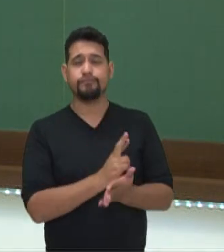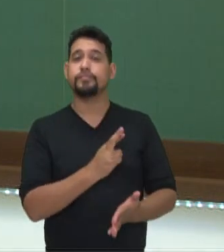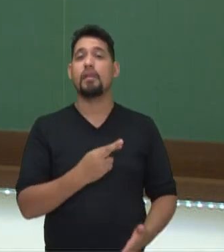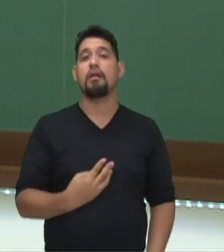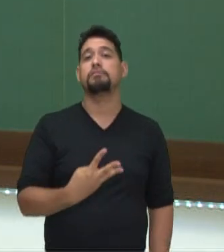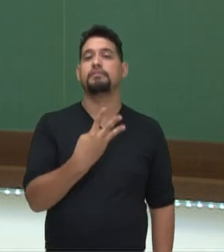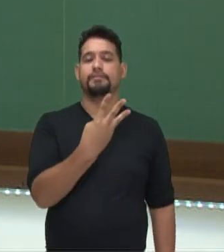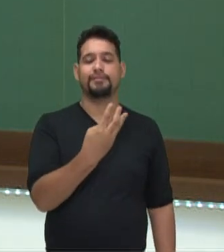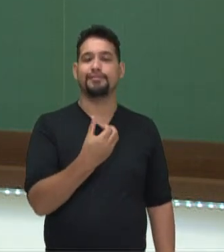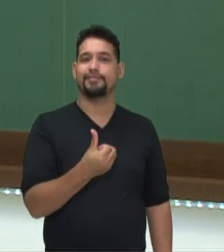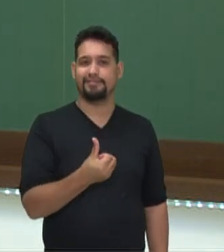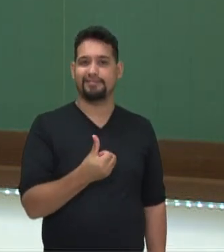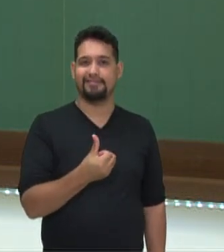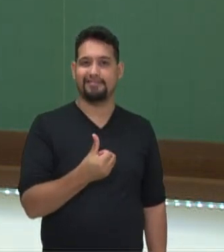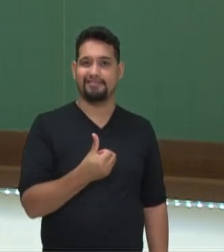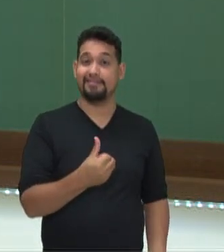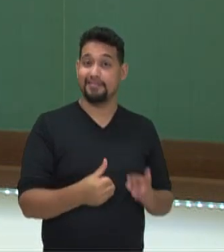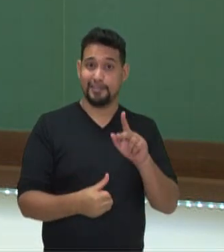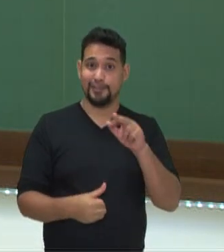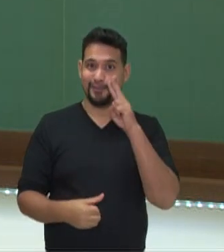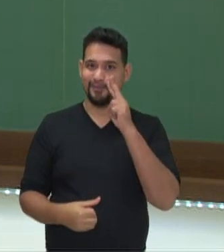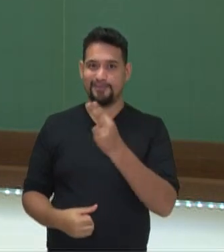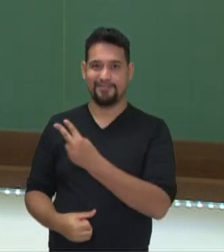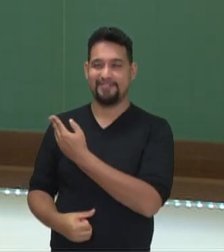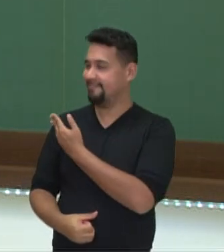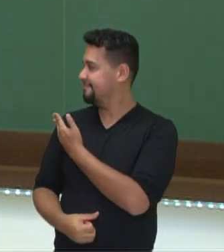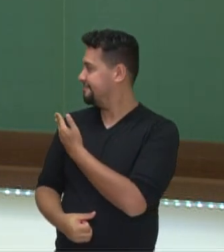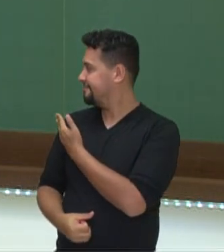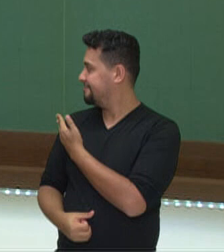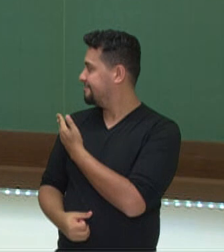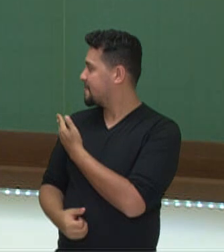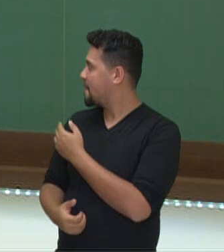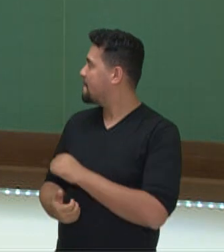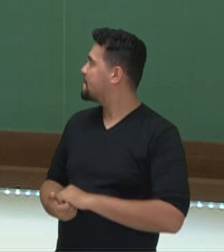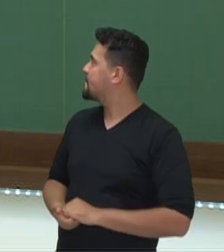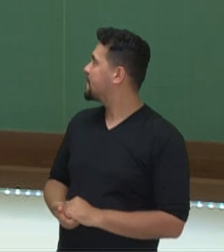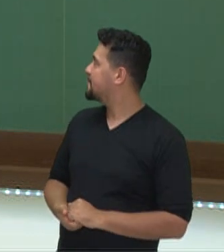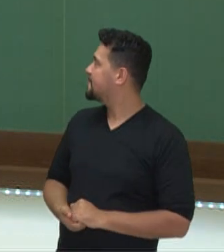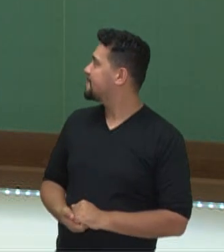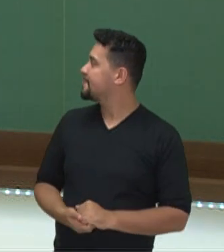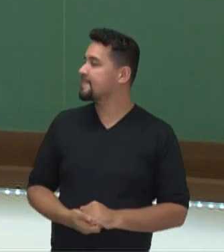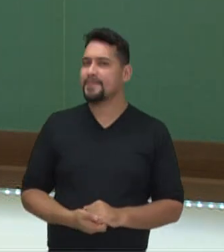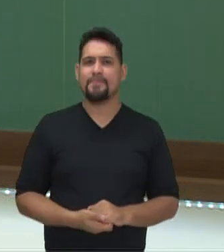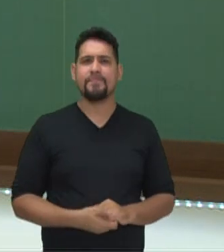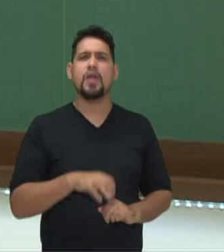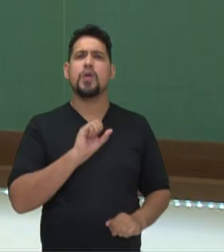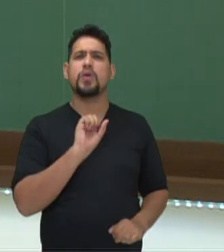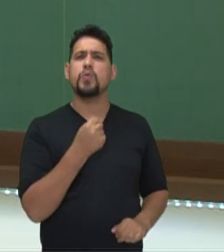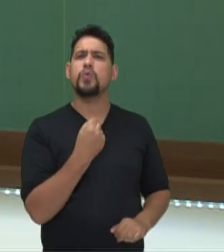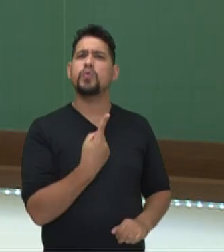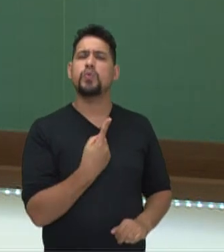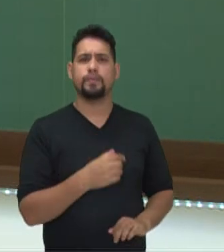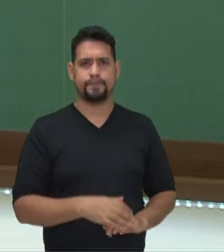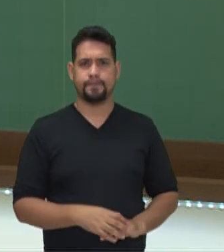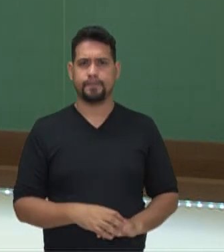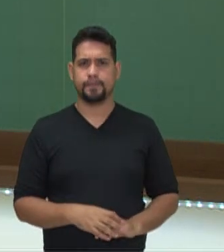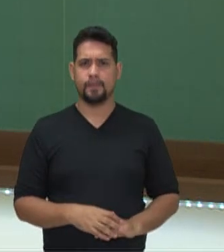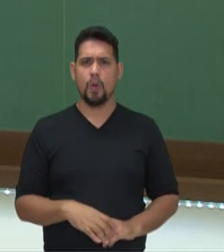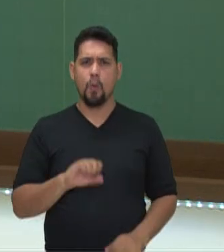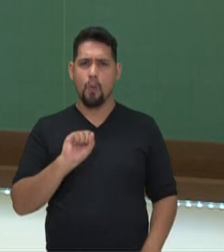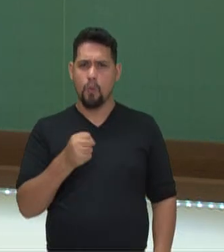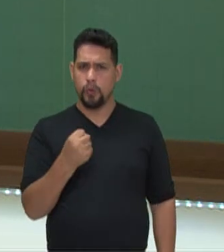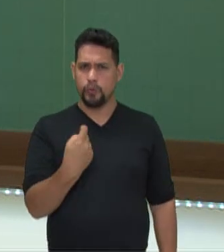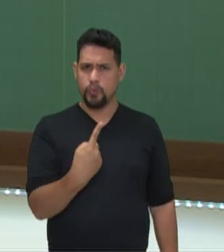como resultado o 36, ok? E o 81? Será que o 81,